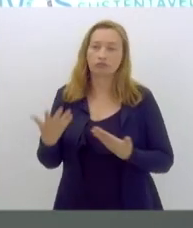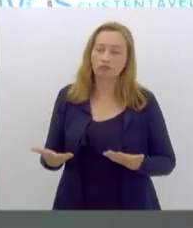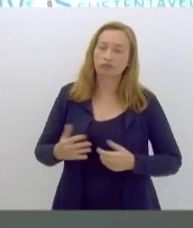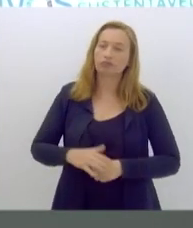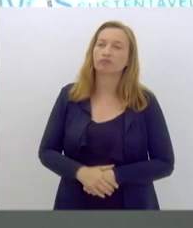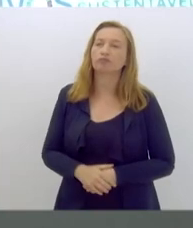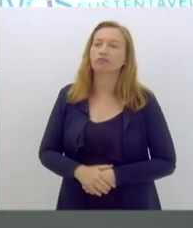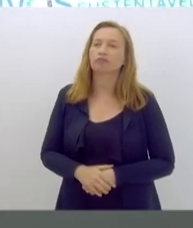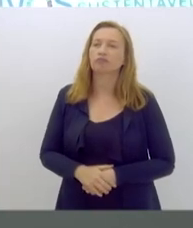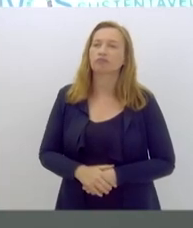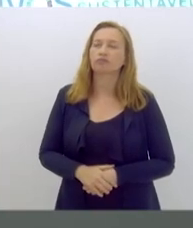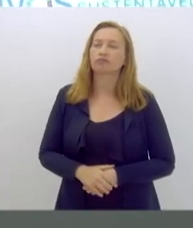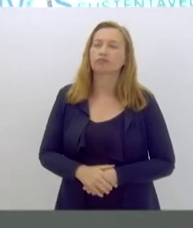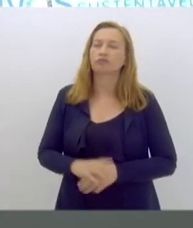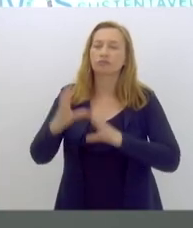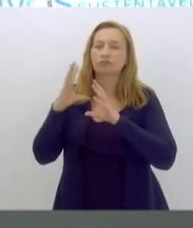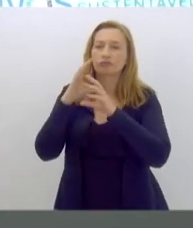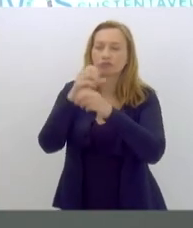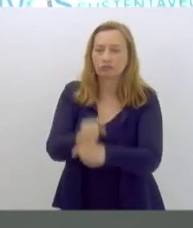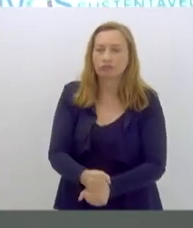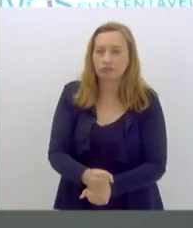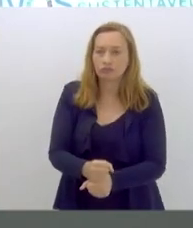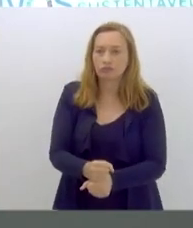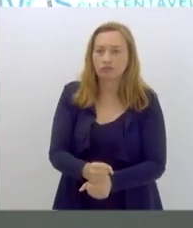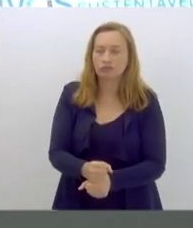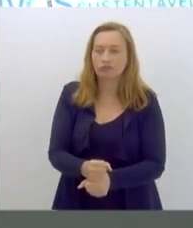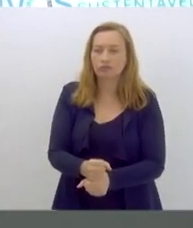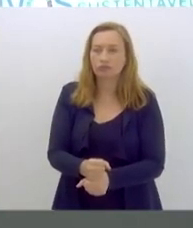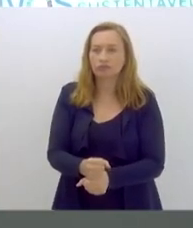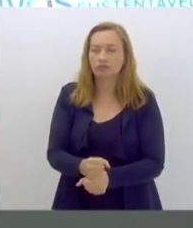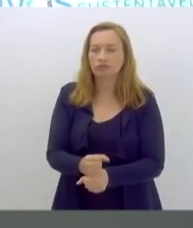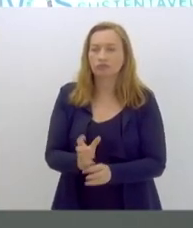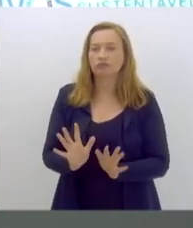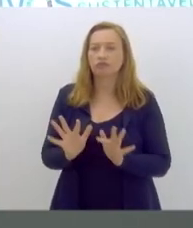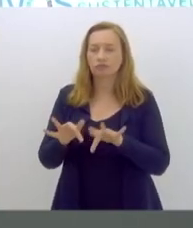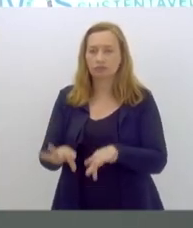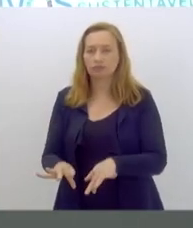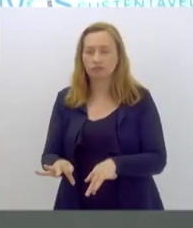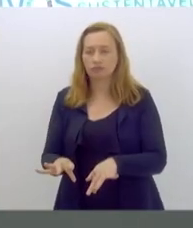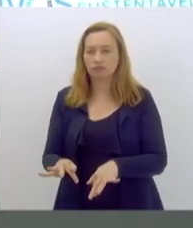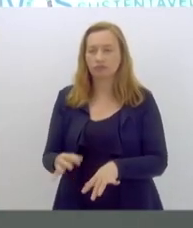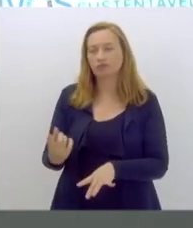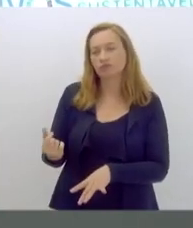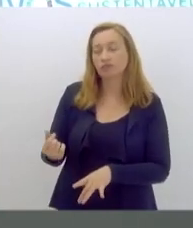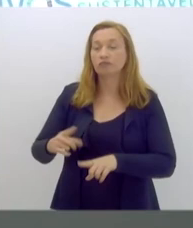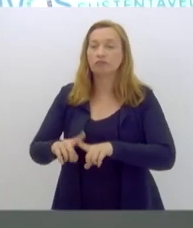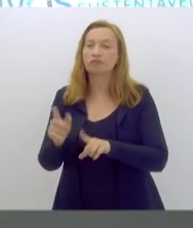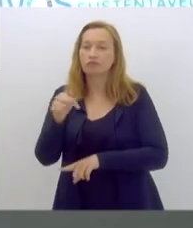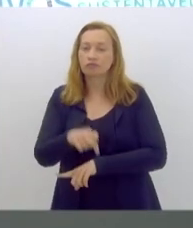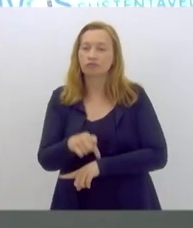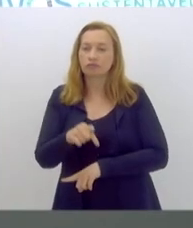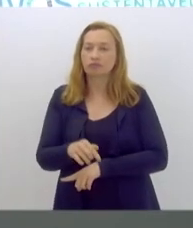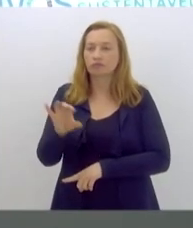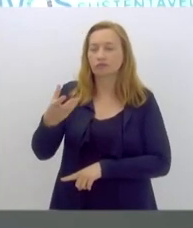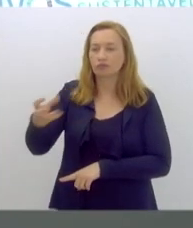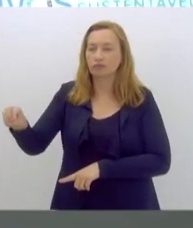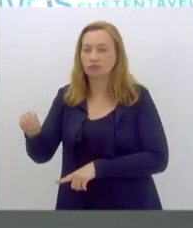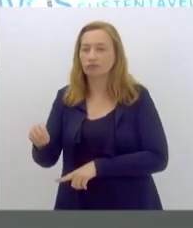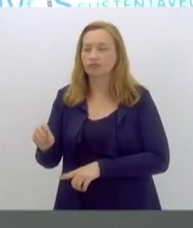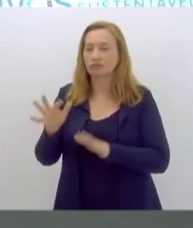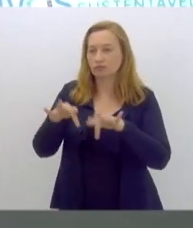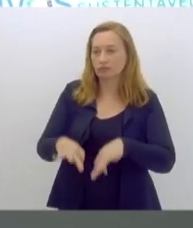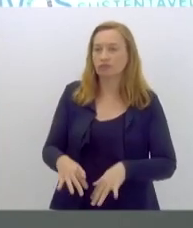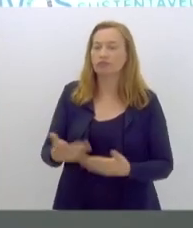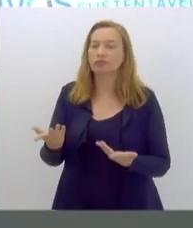a soma disso dará o total das ações finalísticas e aqui a gente só tá falando de ações finalísticas por exemplo